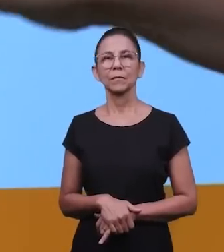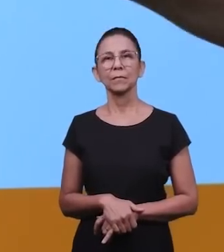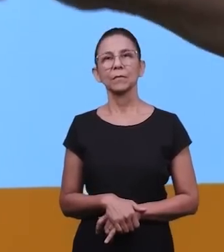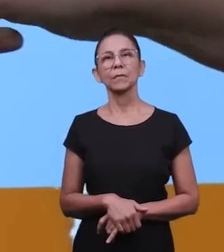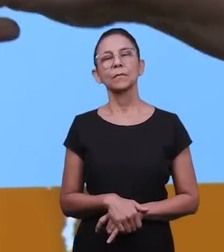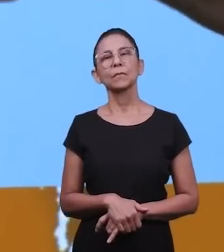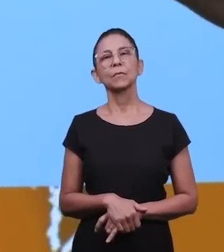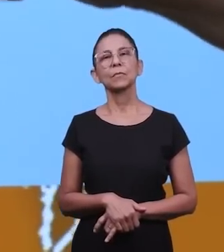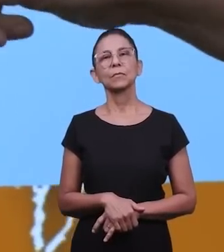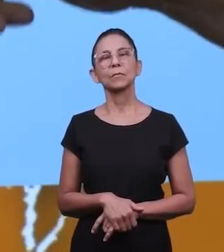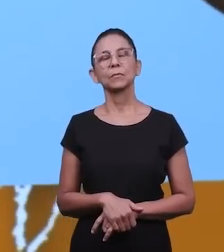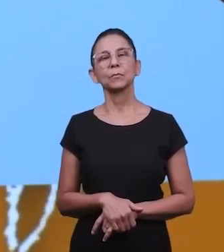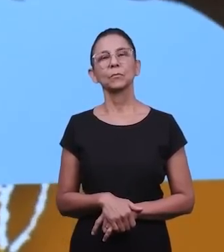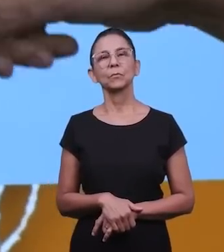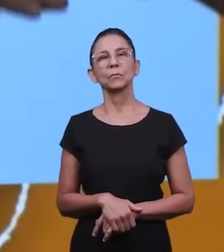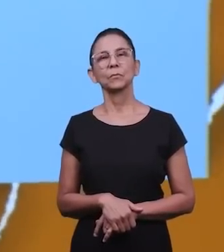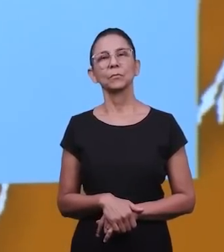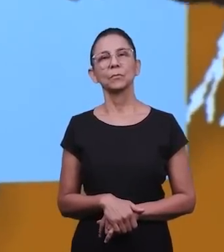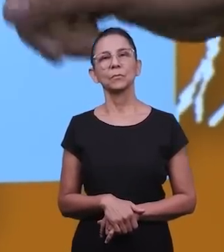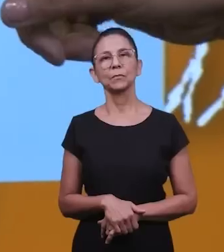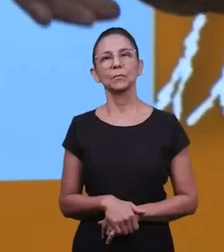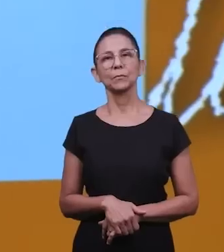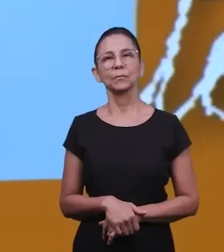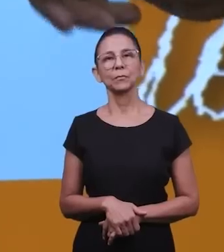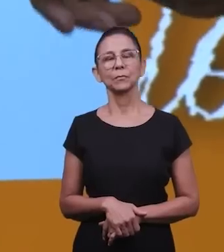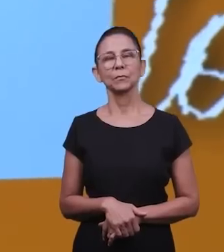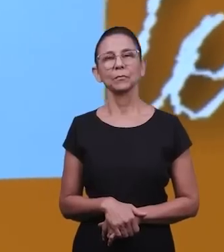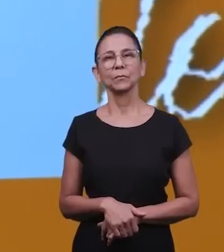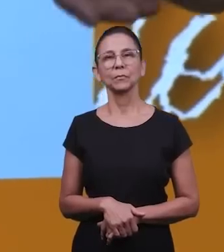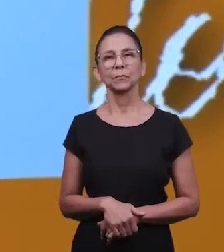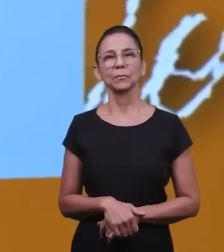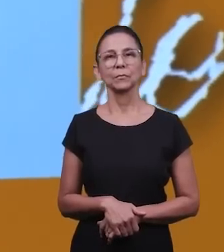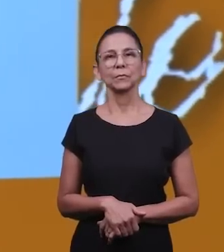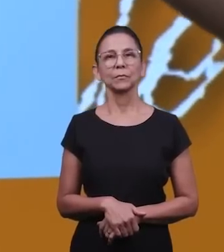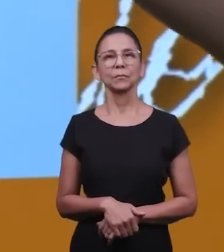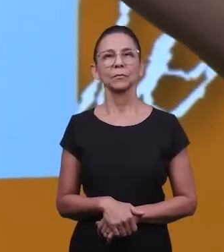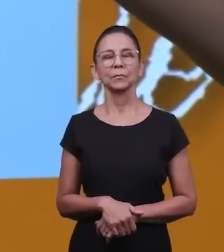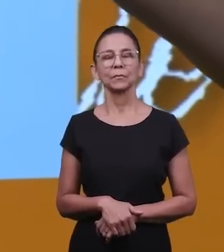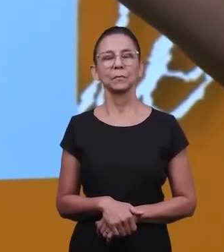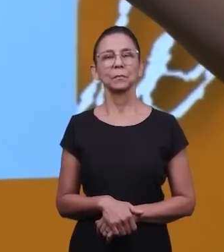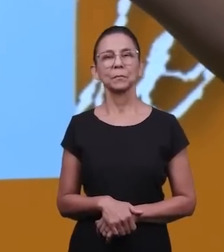Ré, mi, fá, fá, sol.